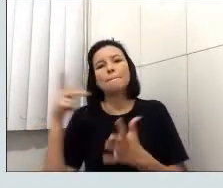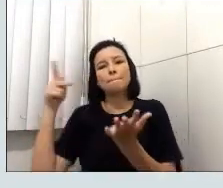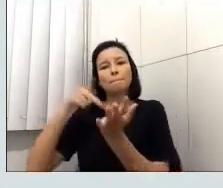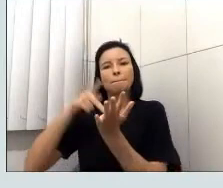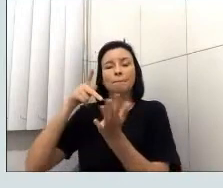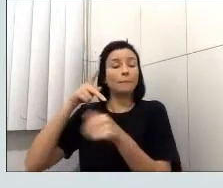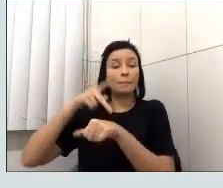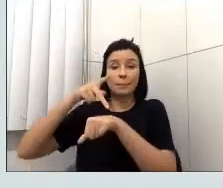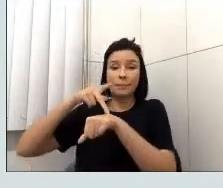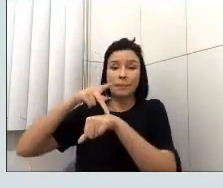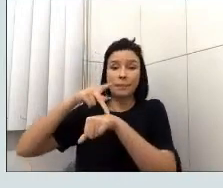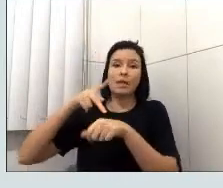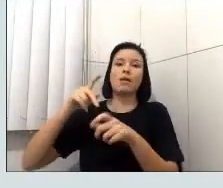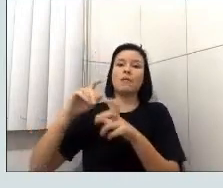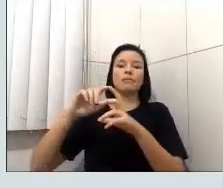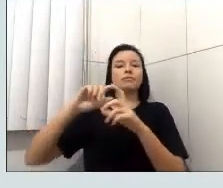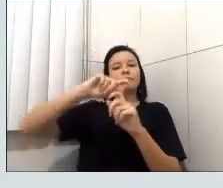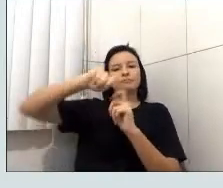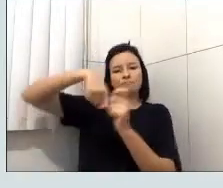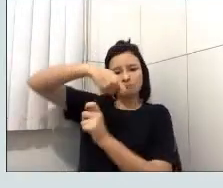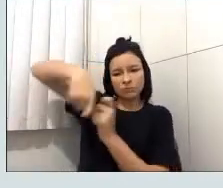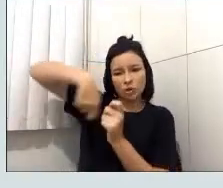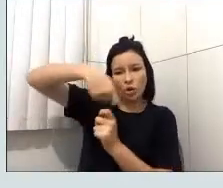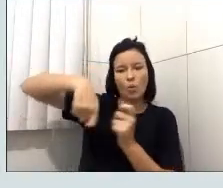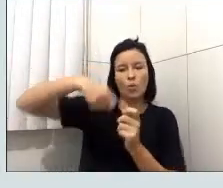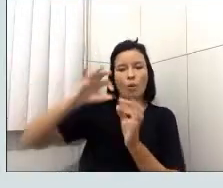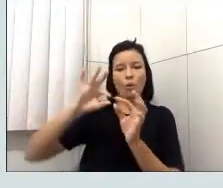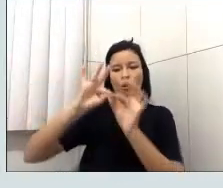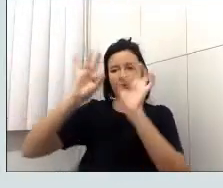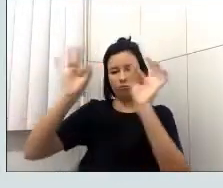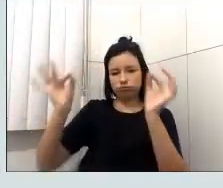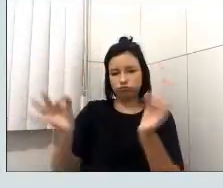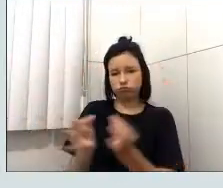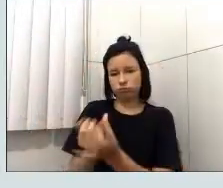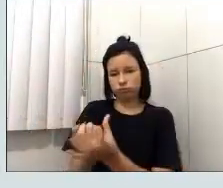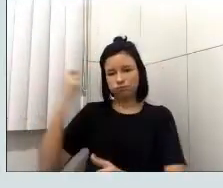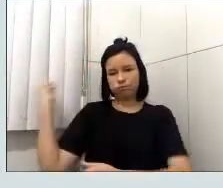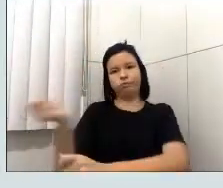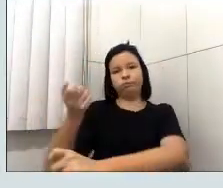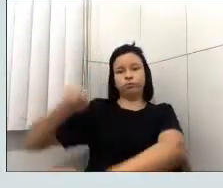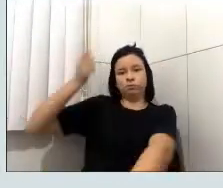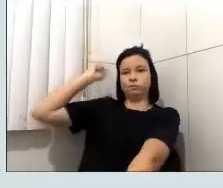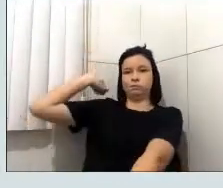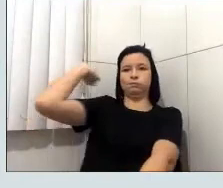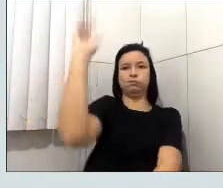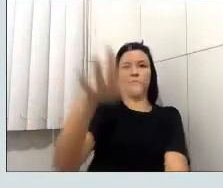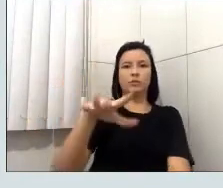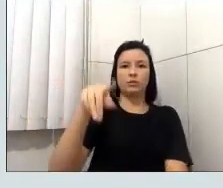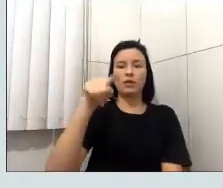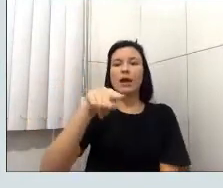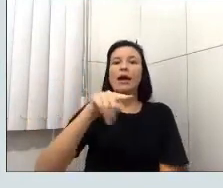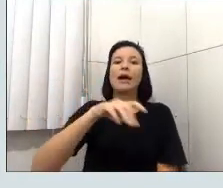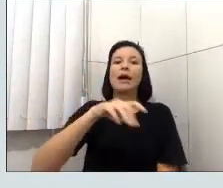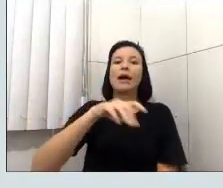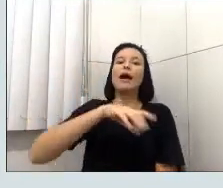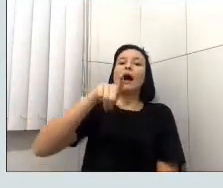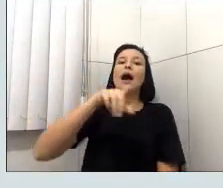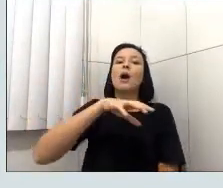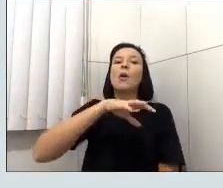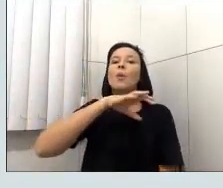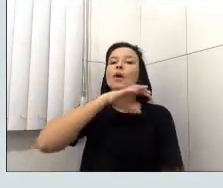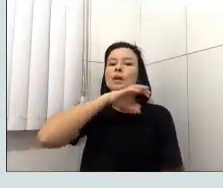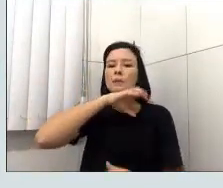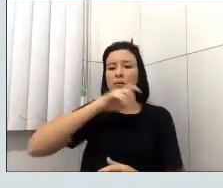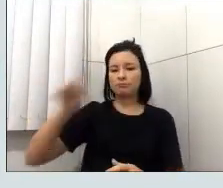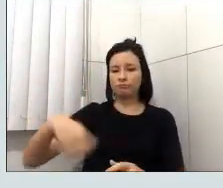eram amarradas por um cordão de couro, e aí eles lançavam sobre as patas do animal para derrubá-los.